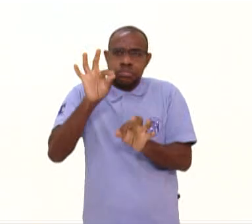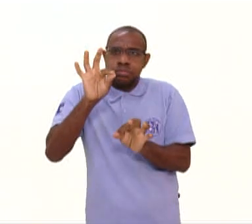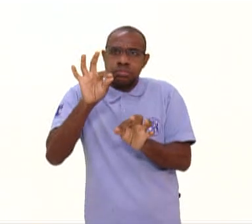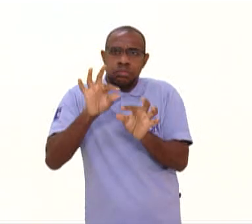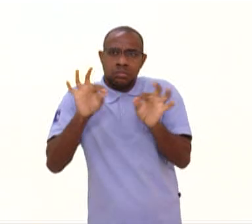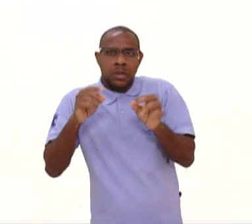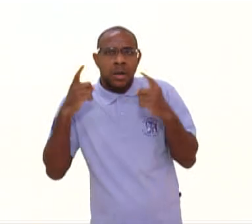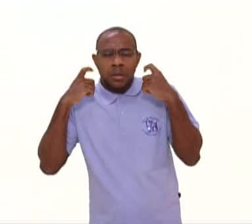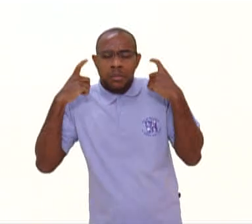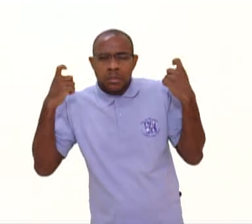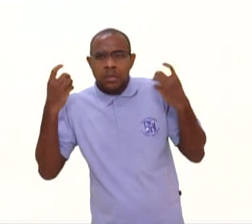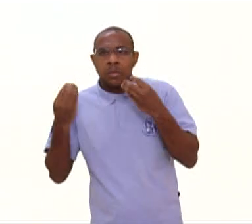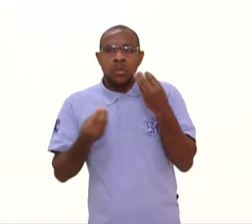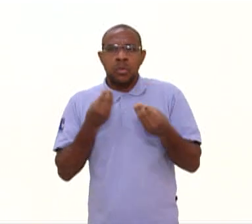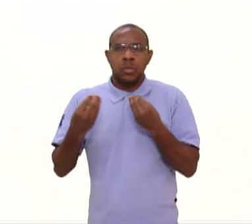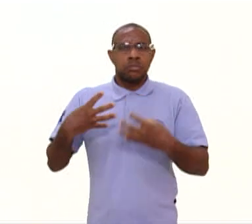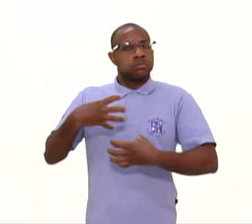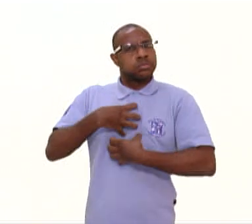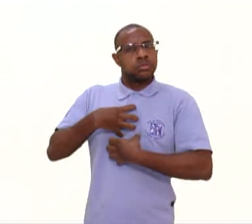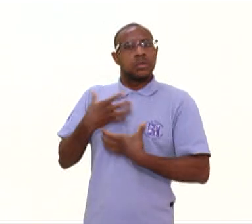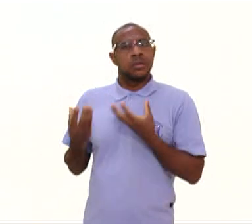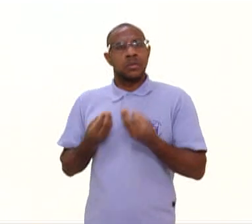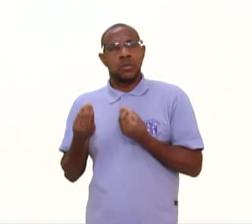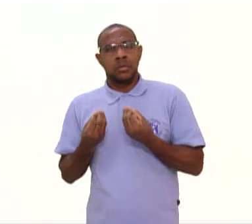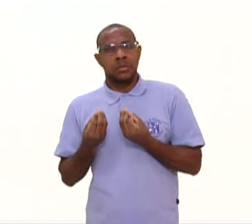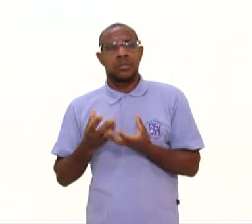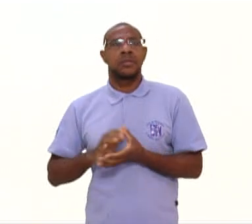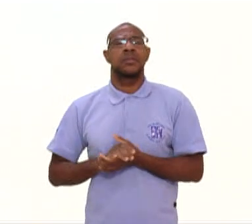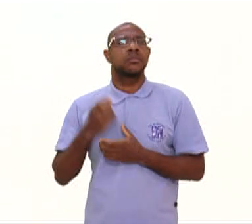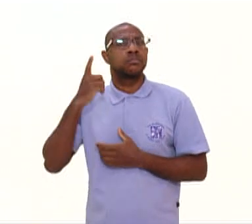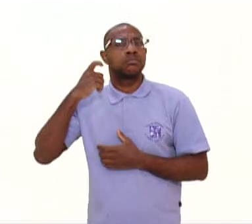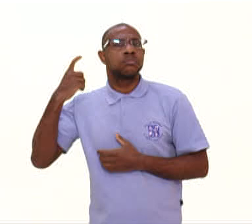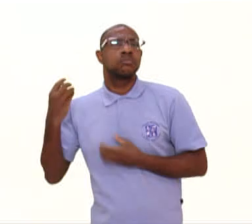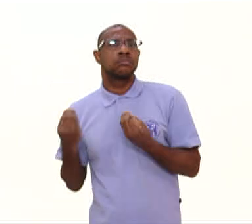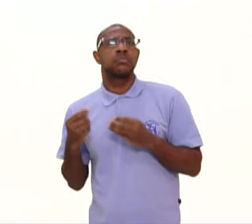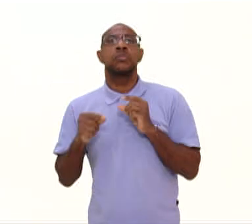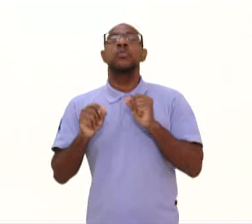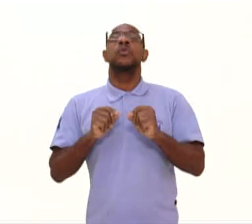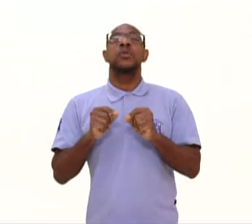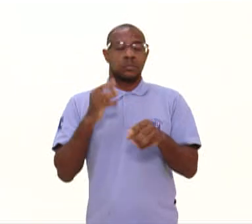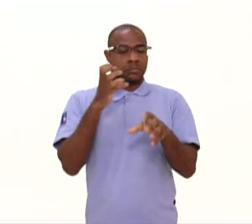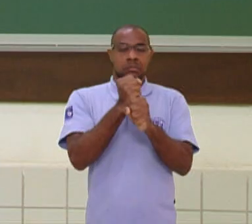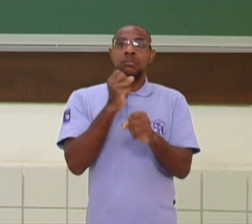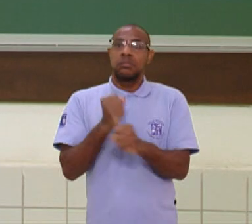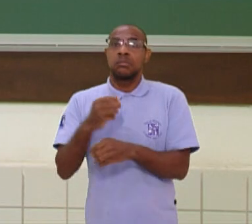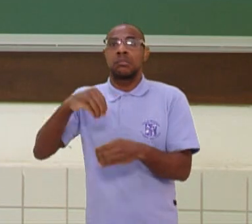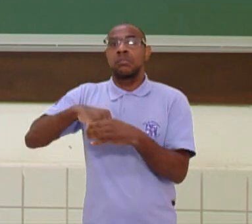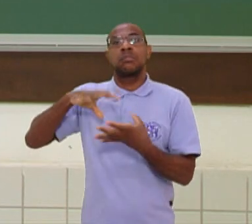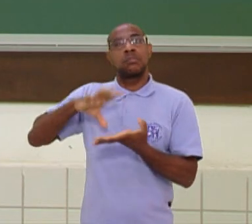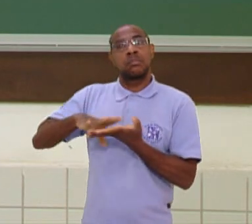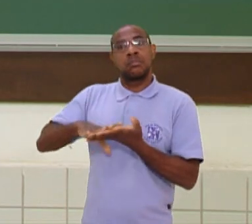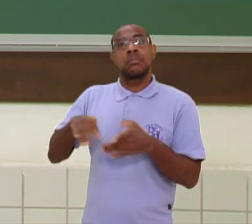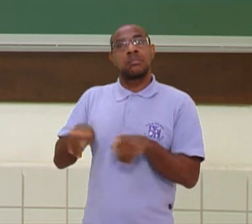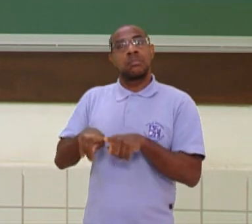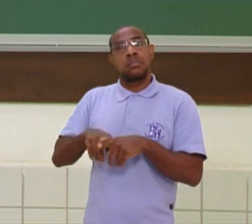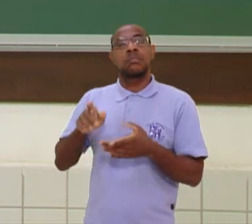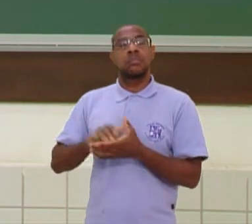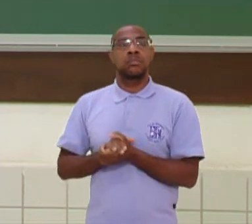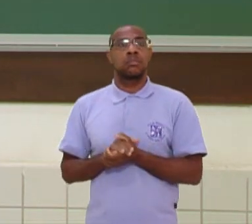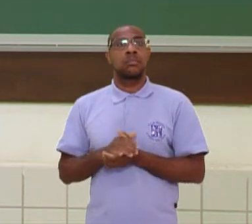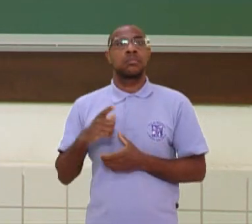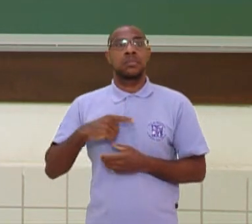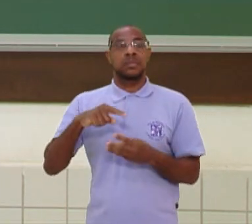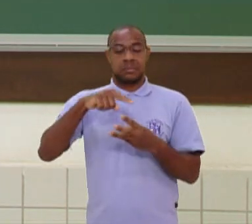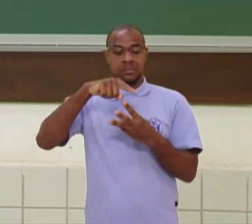seu barulho, com o seu timbre que você vai ter, ou a sua sonoridade, por intermédio de cálculos matemáticos. Perceba, eu estou trabalhando aqui